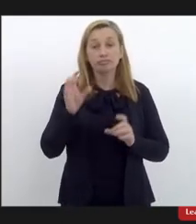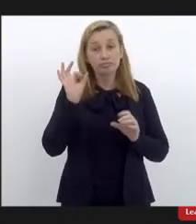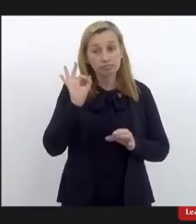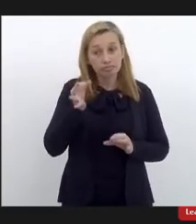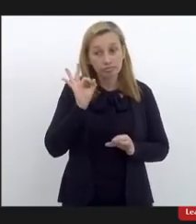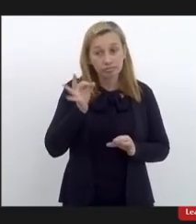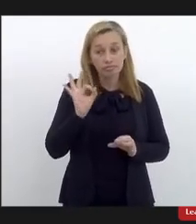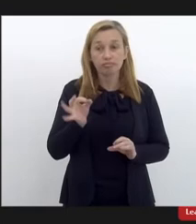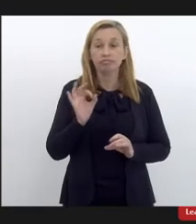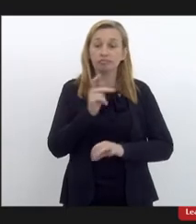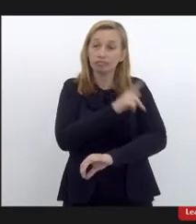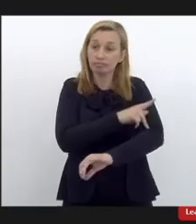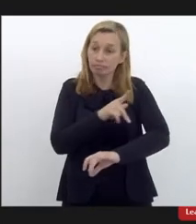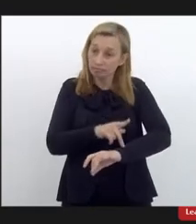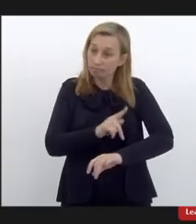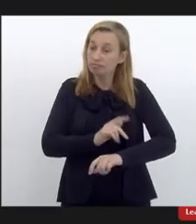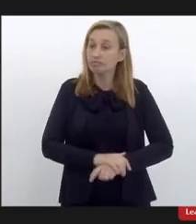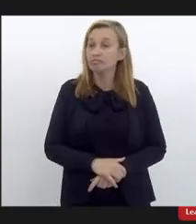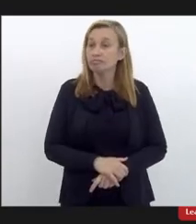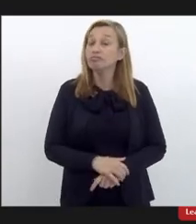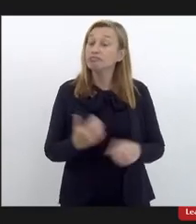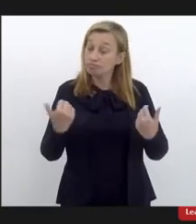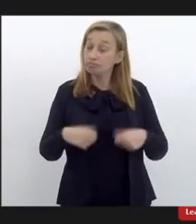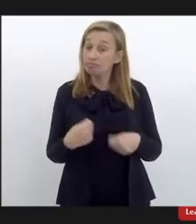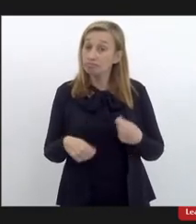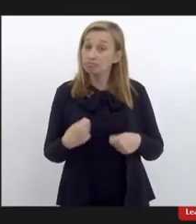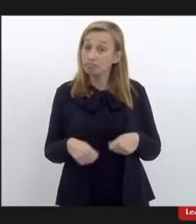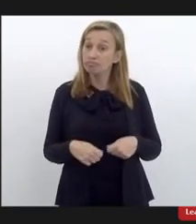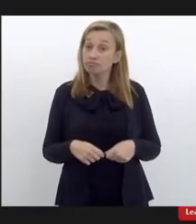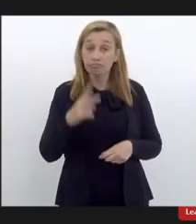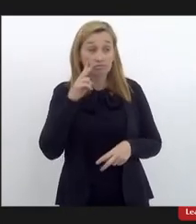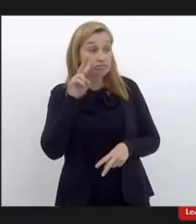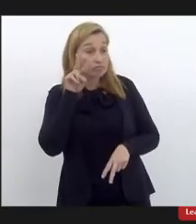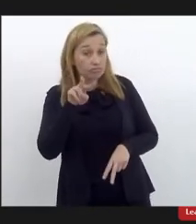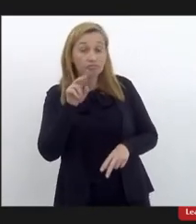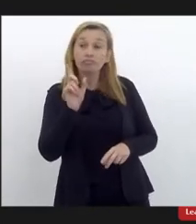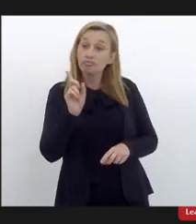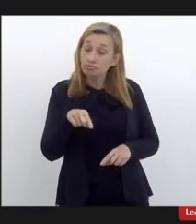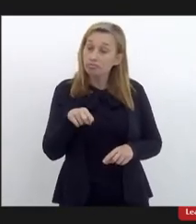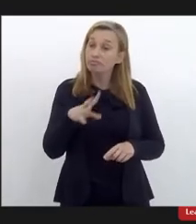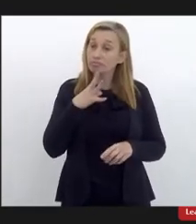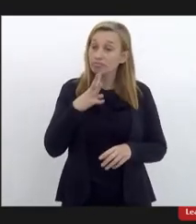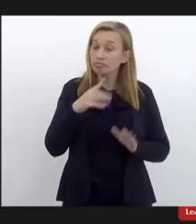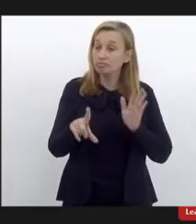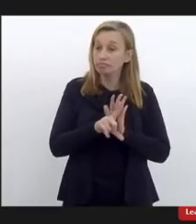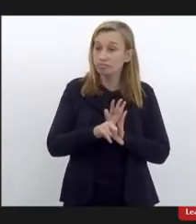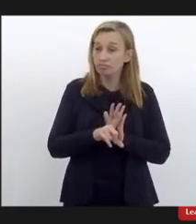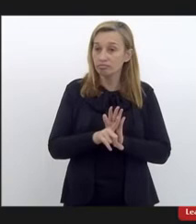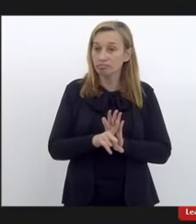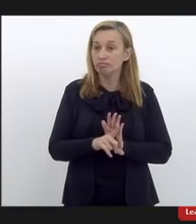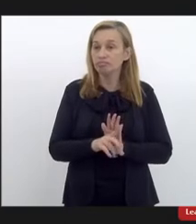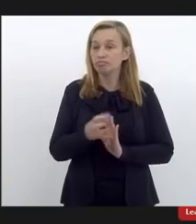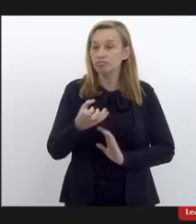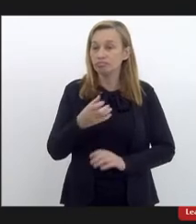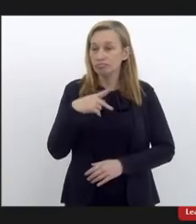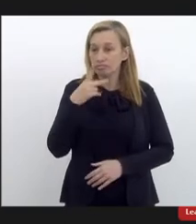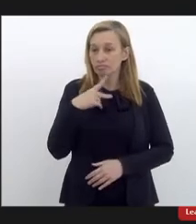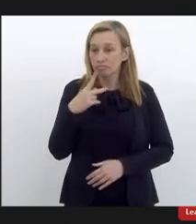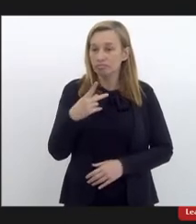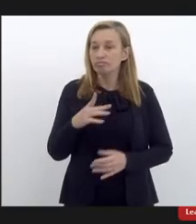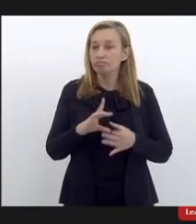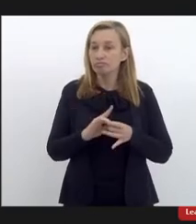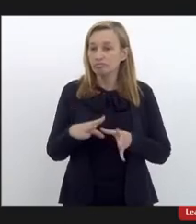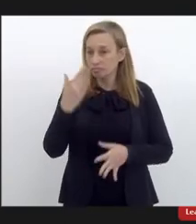pedagógica e que precisa ser vista como ela é reconhecida pela lei. É isso que eu queria colocar e desde